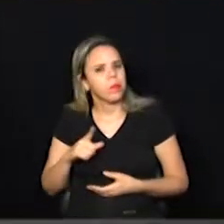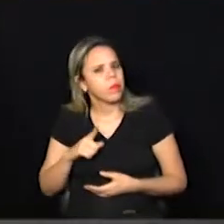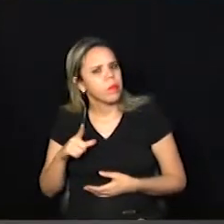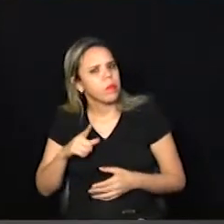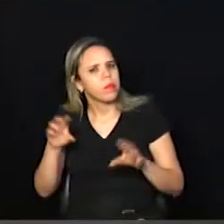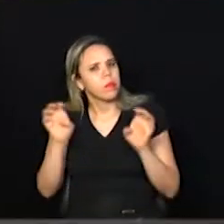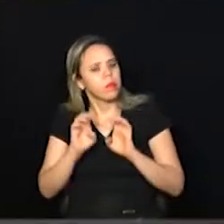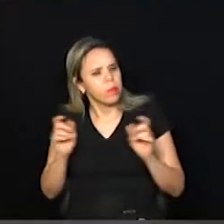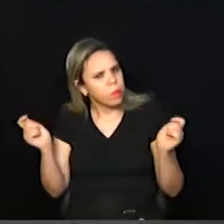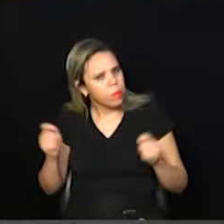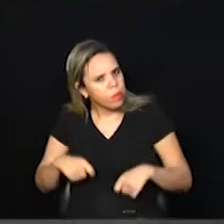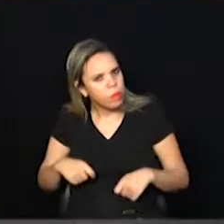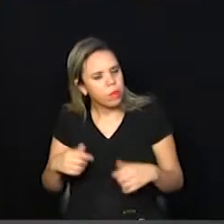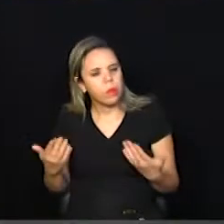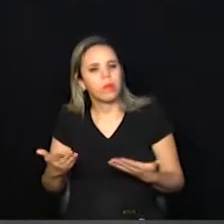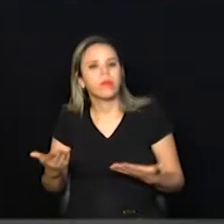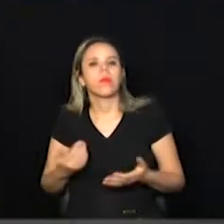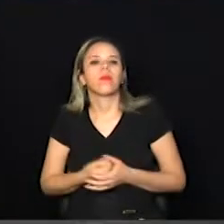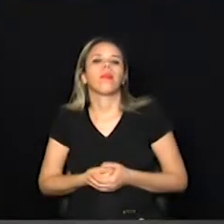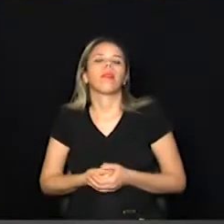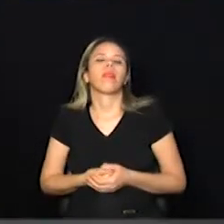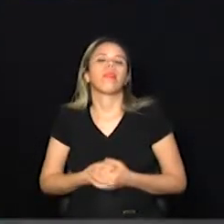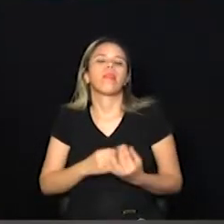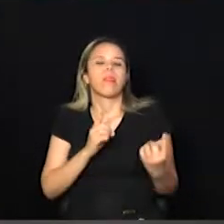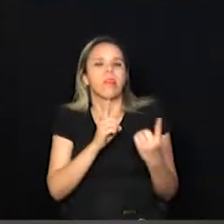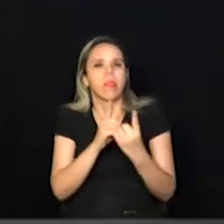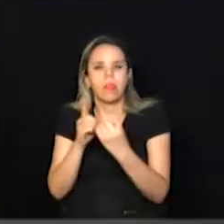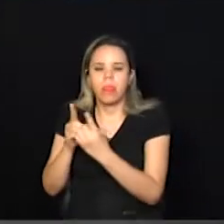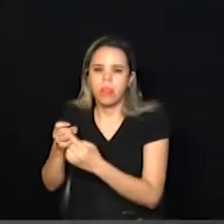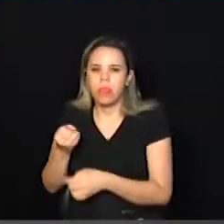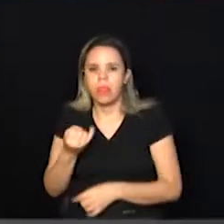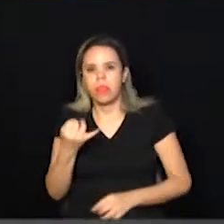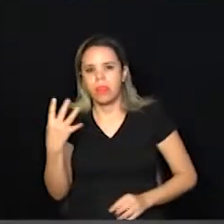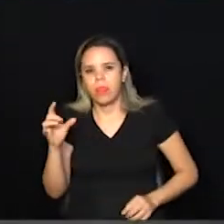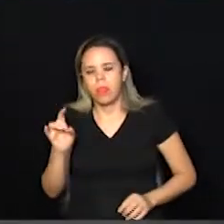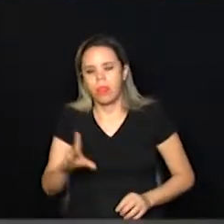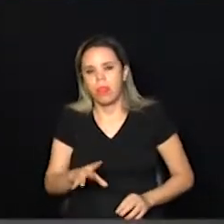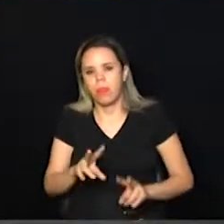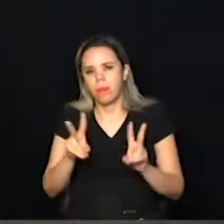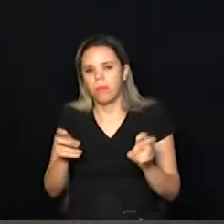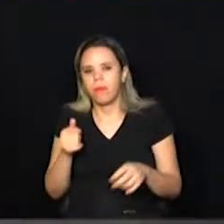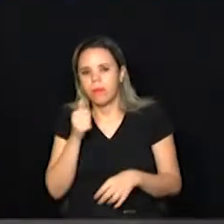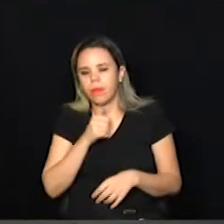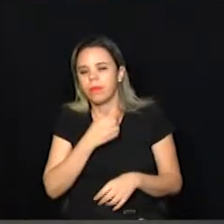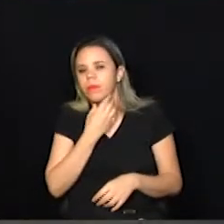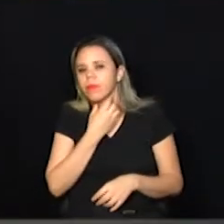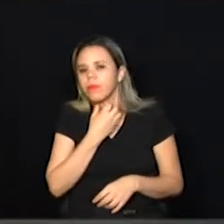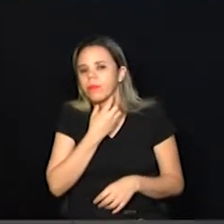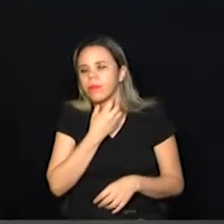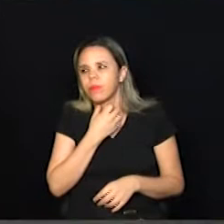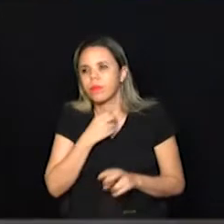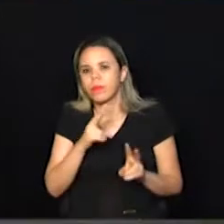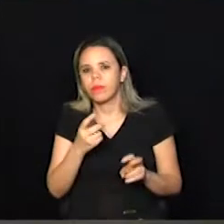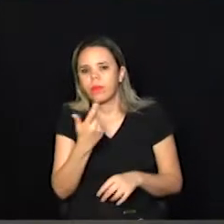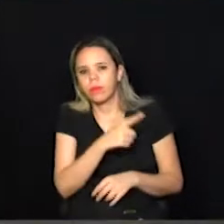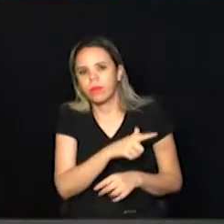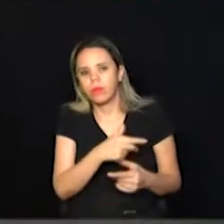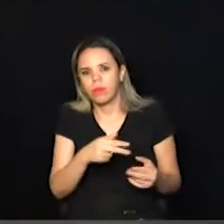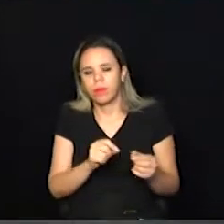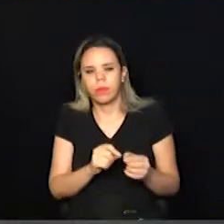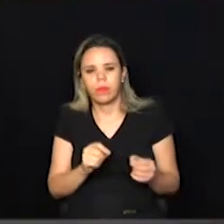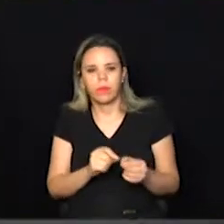estrutura suficiente hoje para o atendimento das demandas, não só em relação às mulheres, como em relação às outras